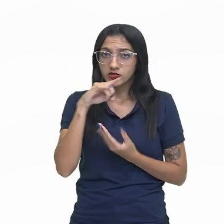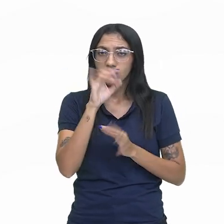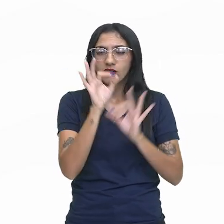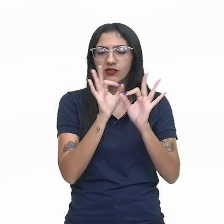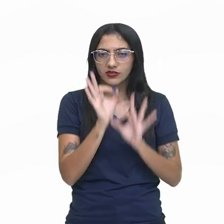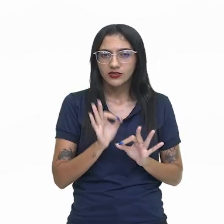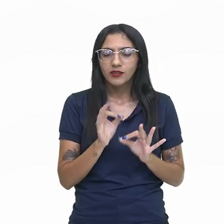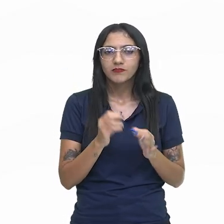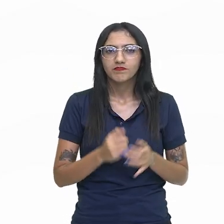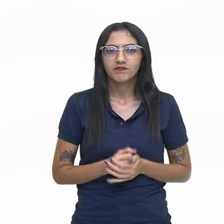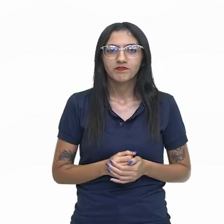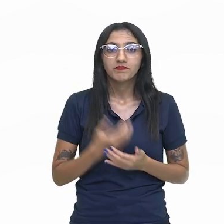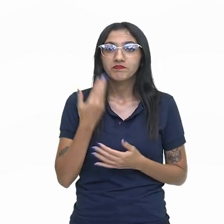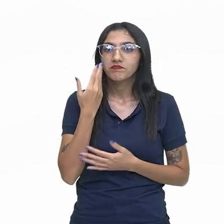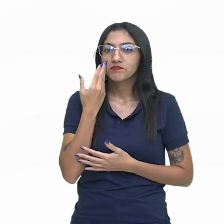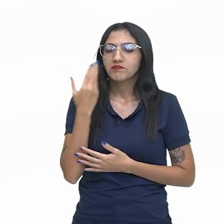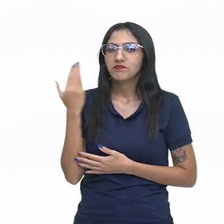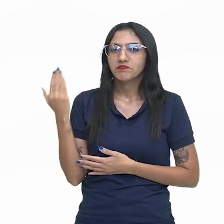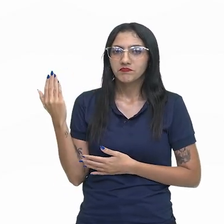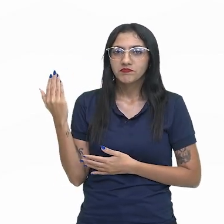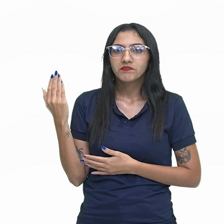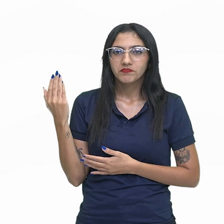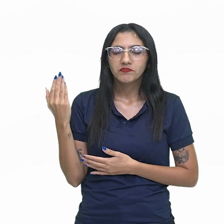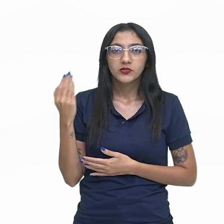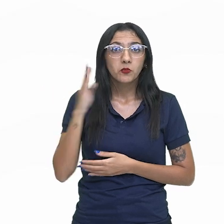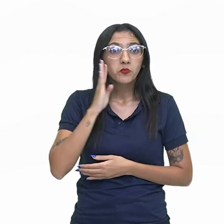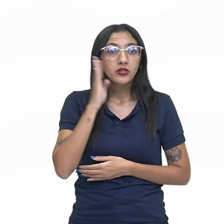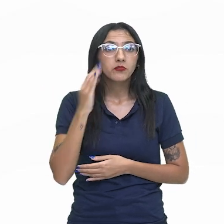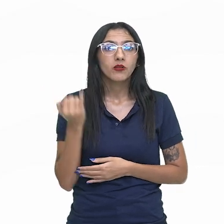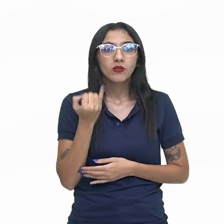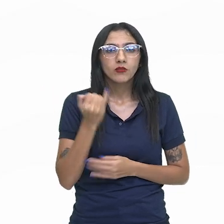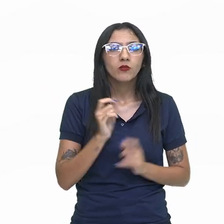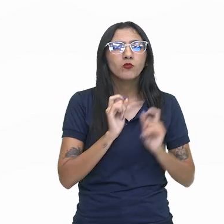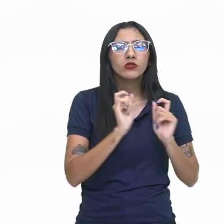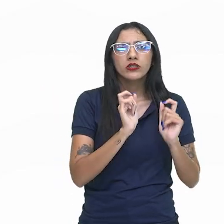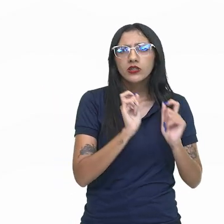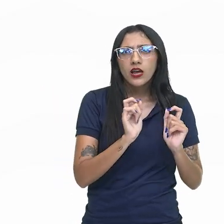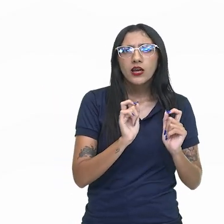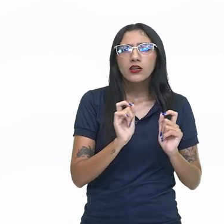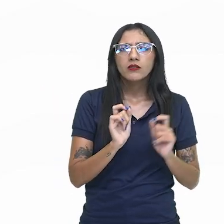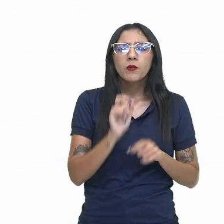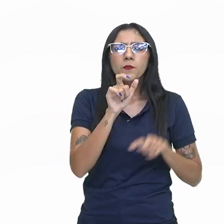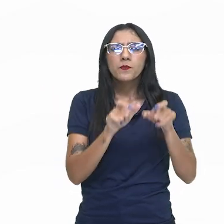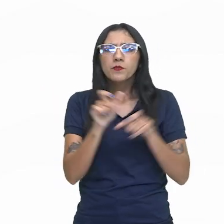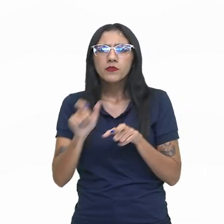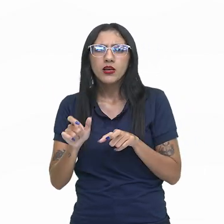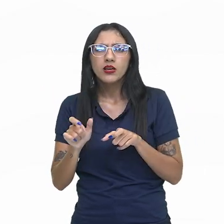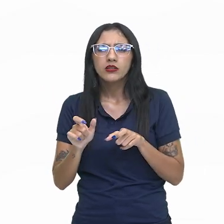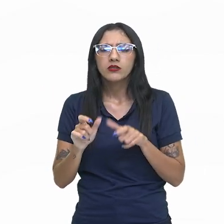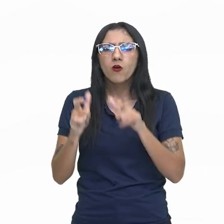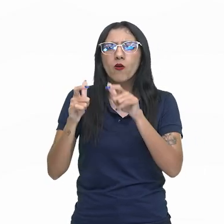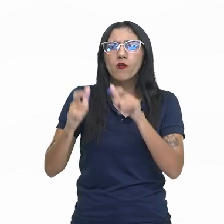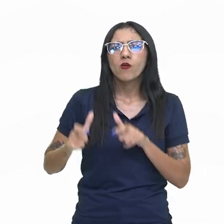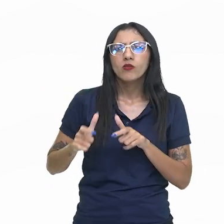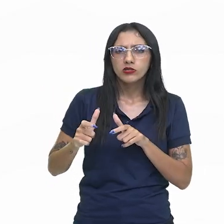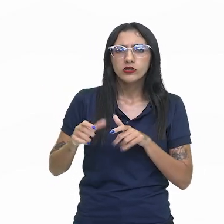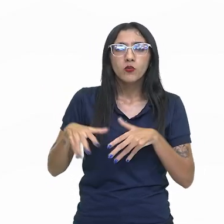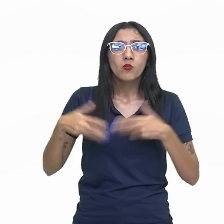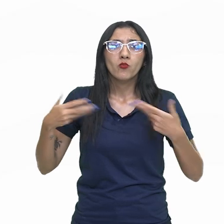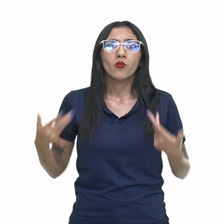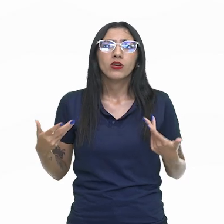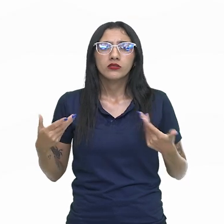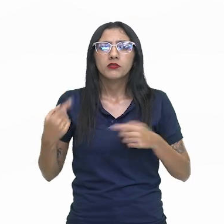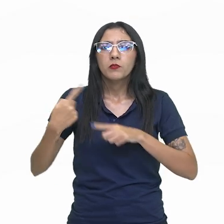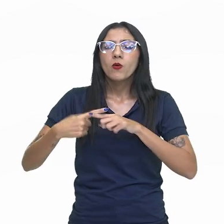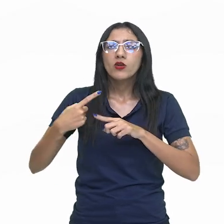né? Então, nós temos no mais importante o que, quem, onde, quando e porquê, como nós já